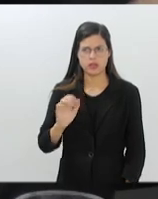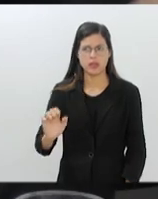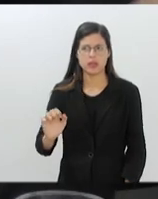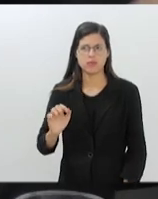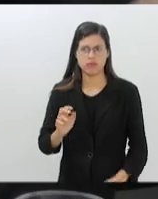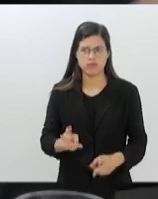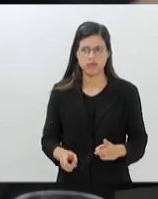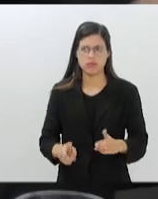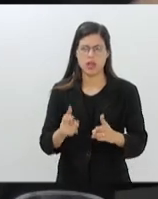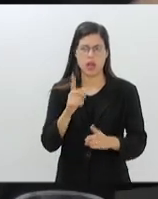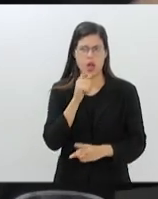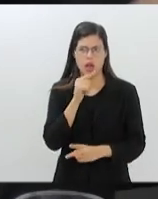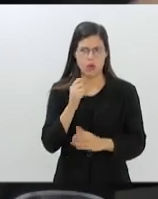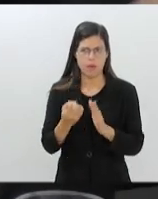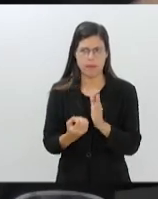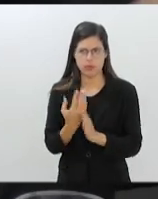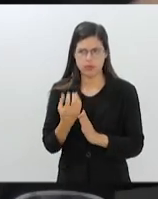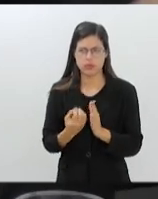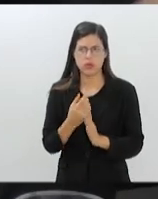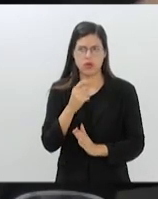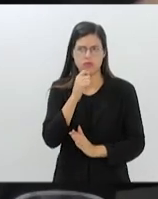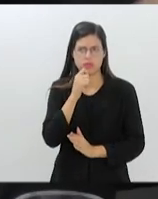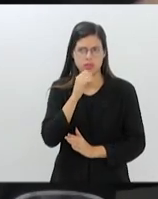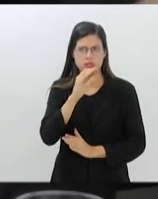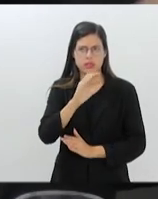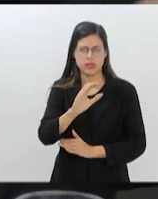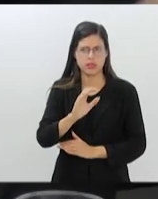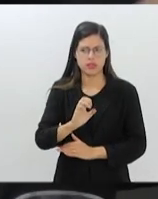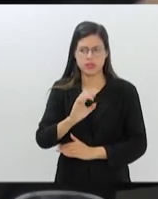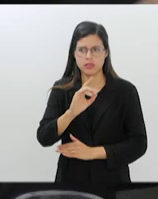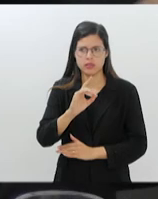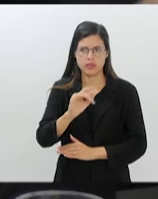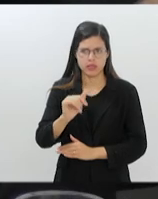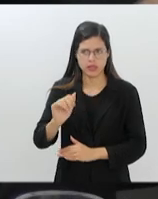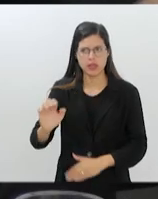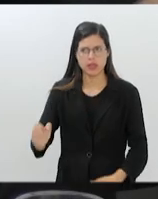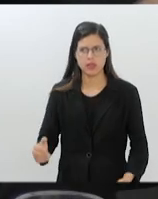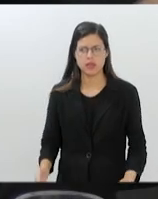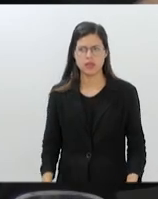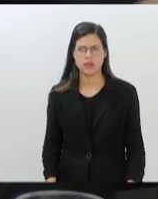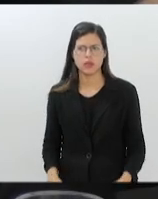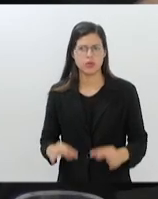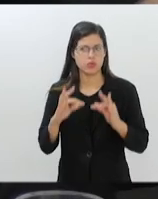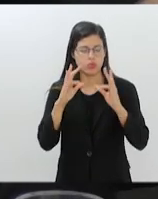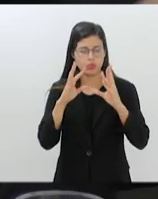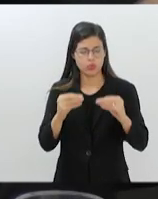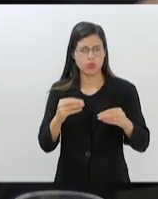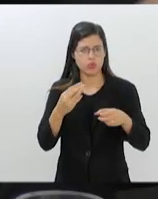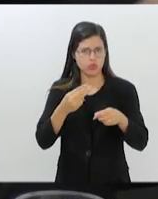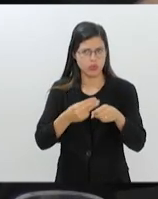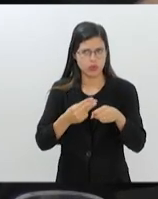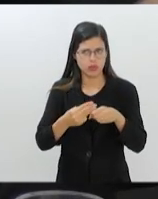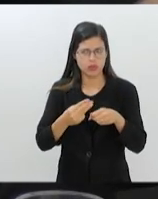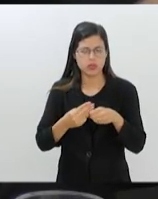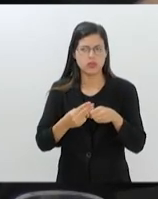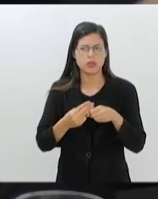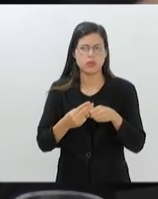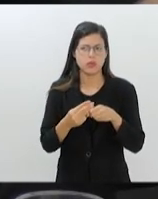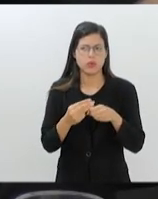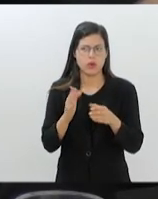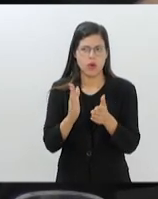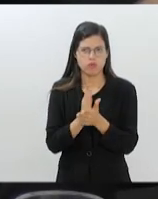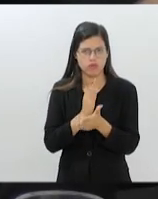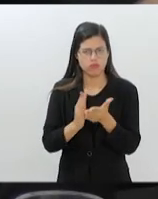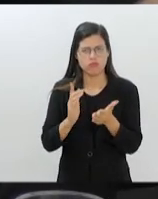água de lá é é da Sedai né ainda é cedai todos os municípios alguma produção de